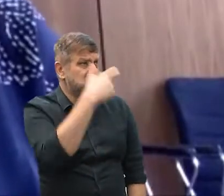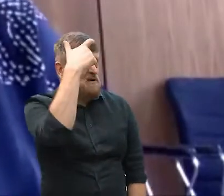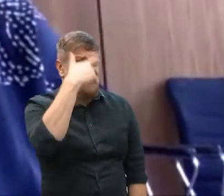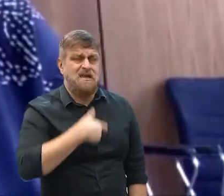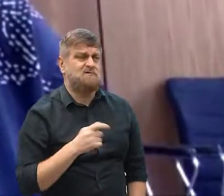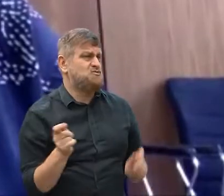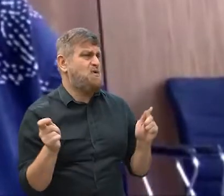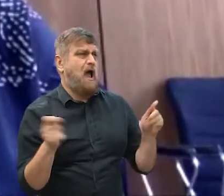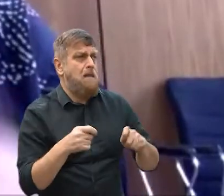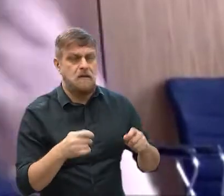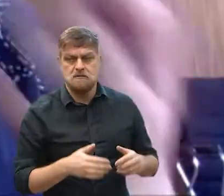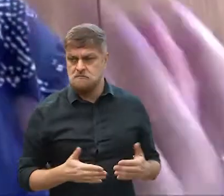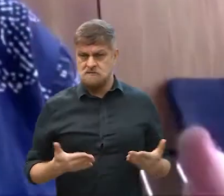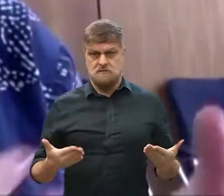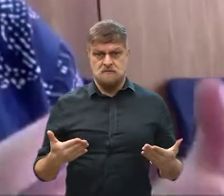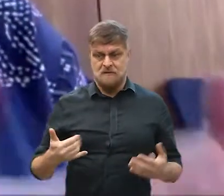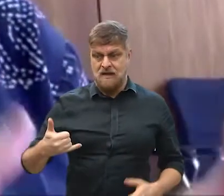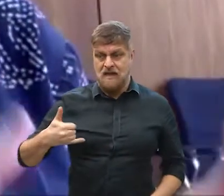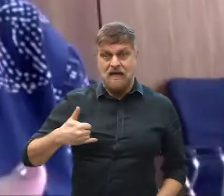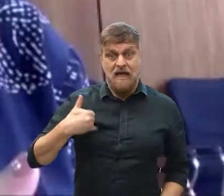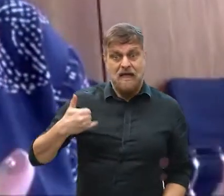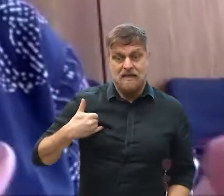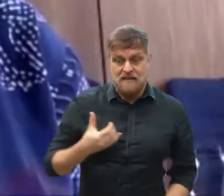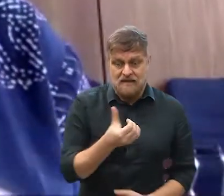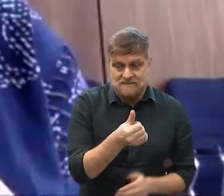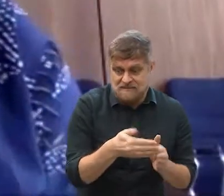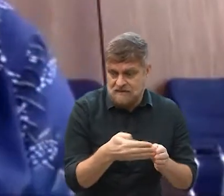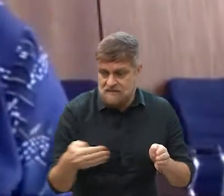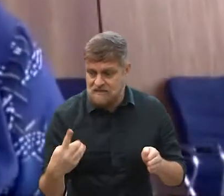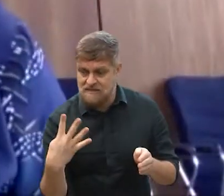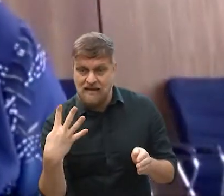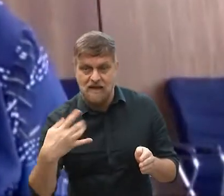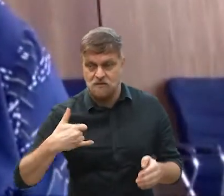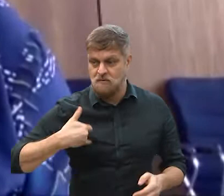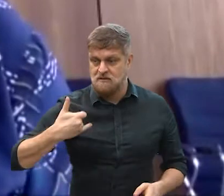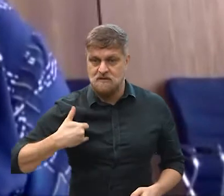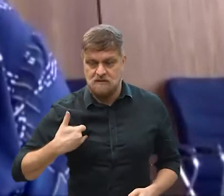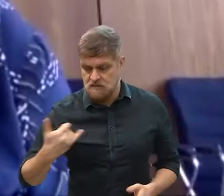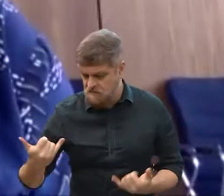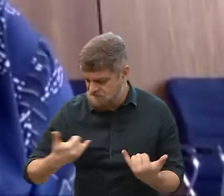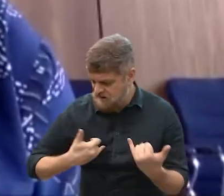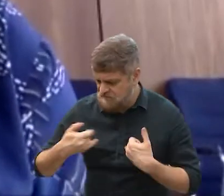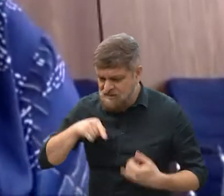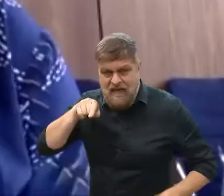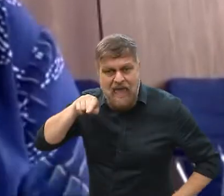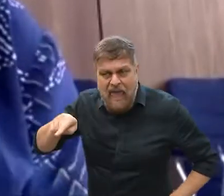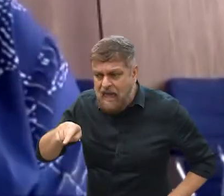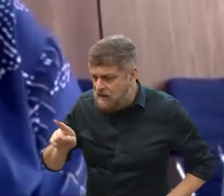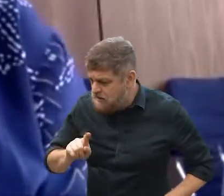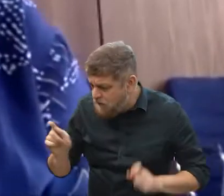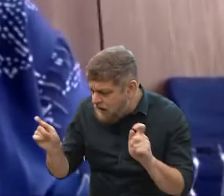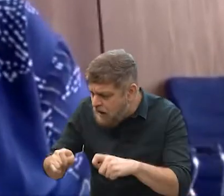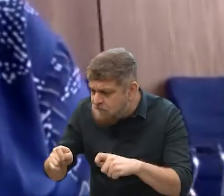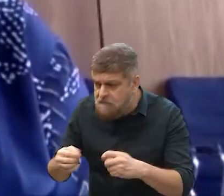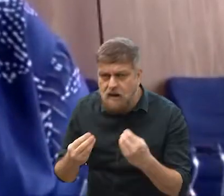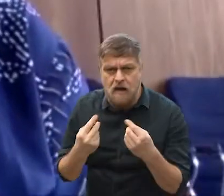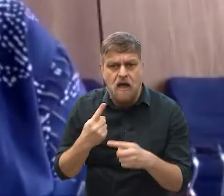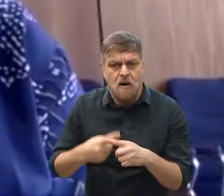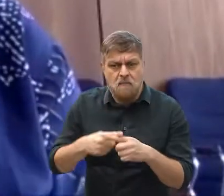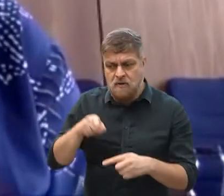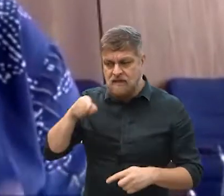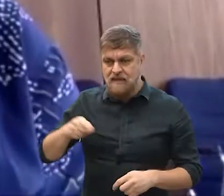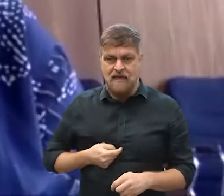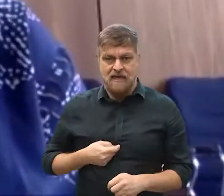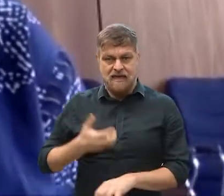tão jovens, né, na faixa de idade de 6 a 14 anos de idade, falando que eles não se sentiam capazes de aprender robótica,